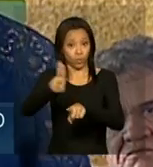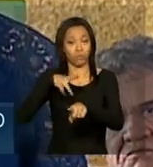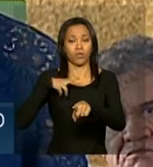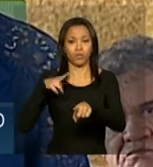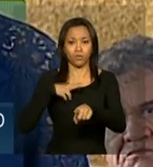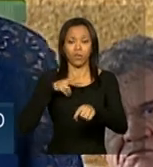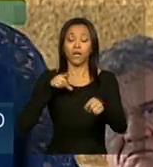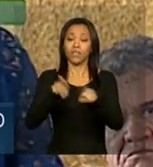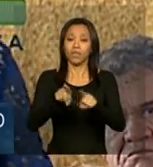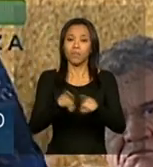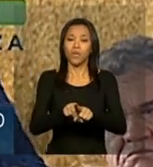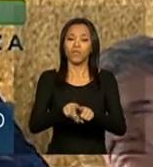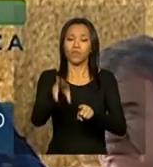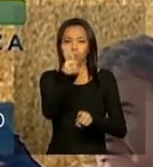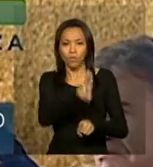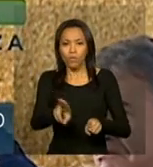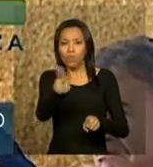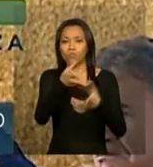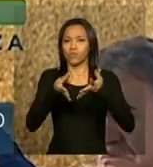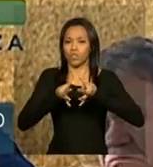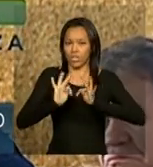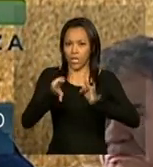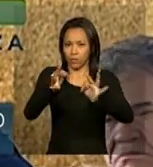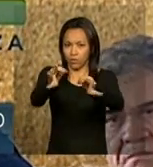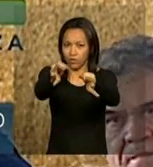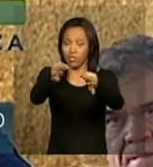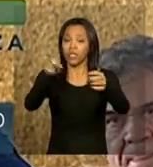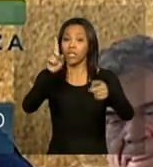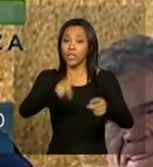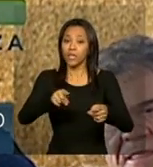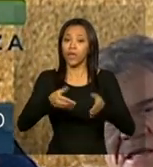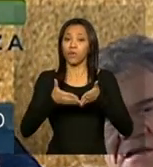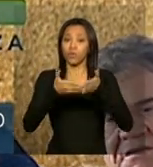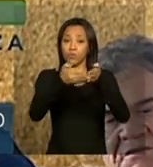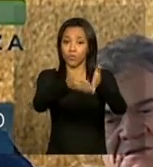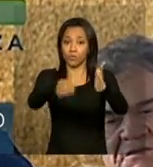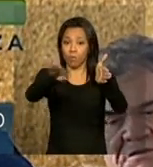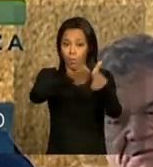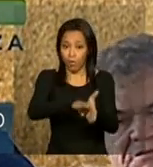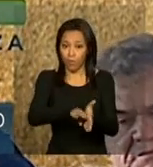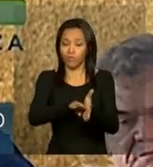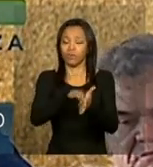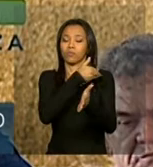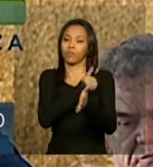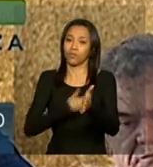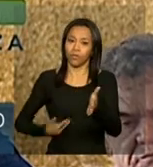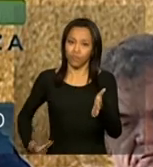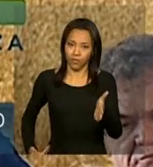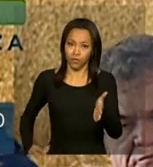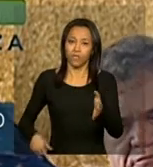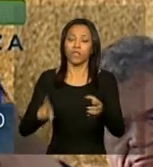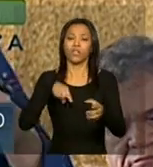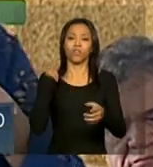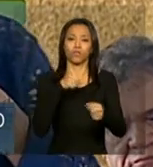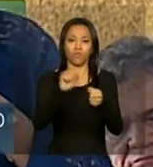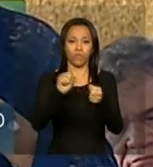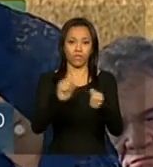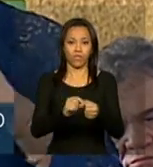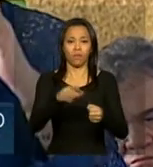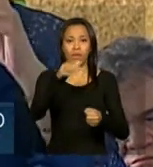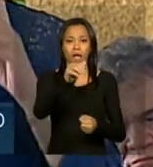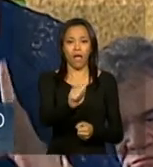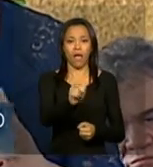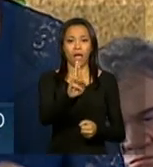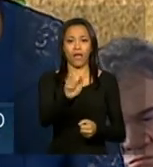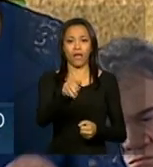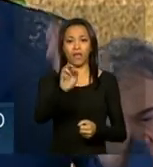uma modernização nos chamados portos públicos, através dos arrendamentos. Eu creio que,